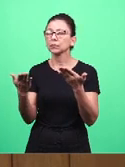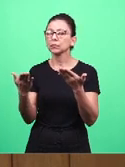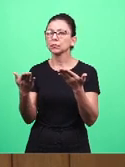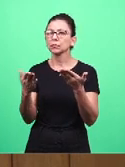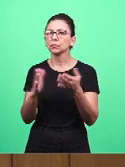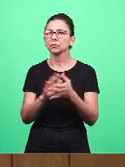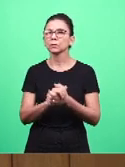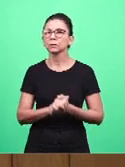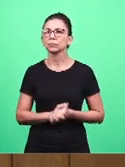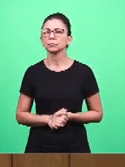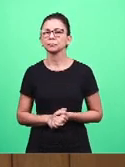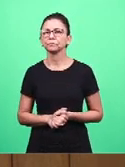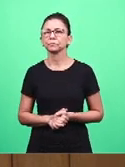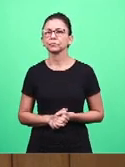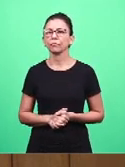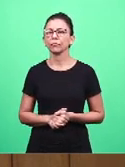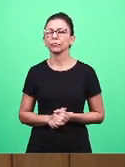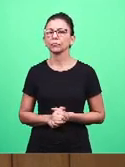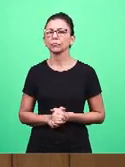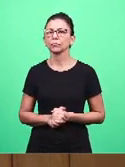da cidade?